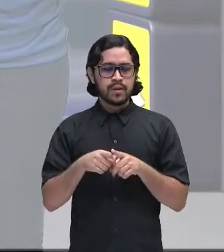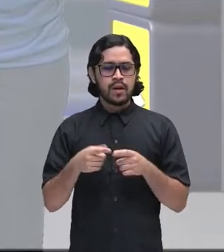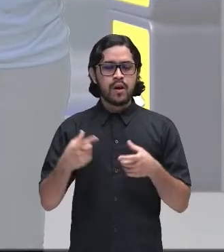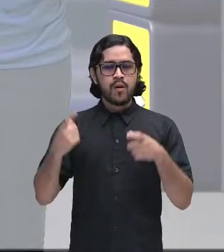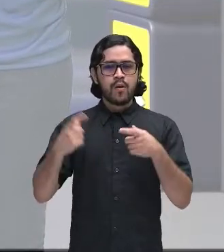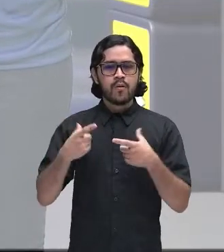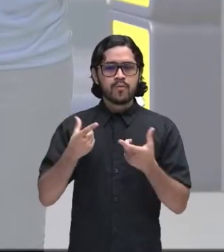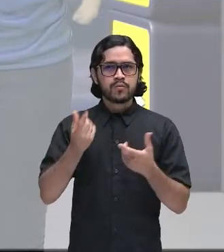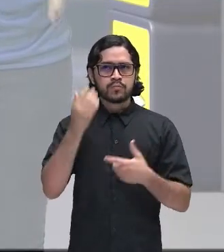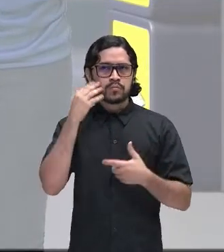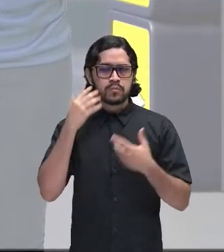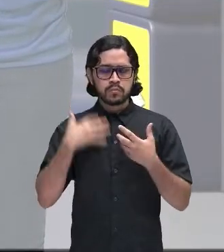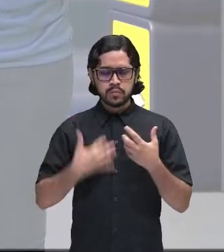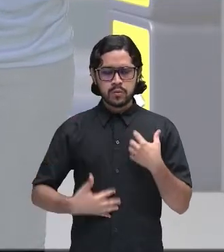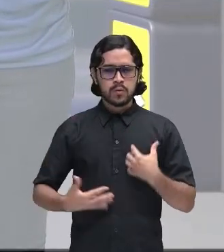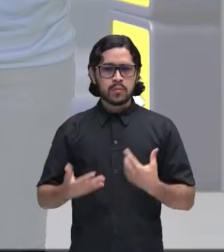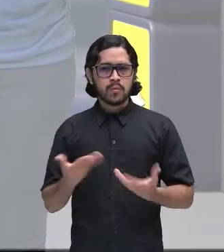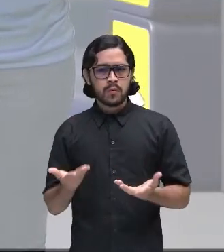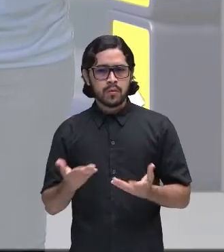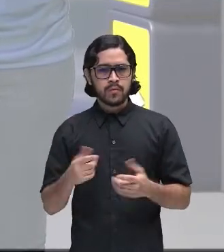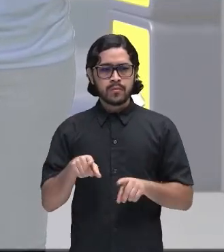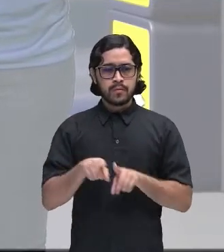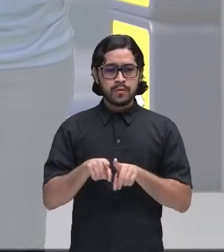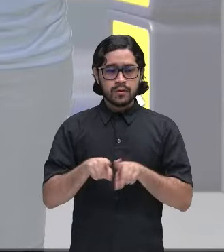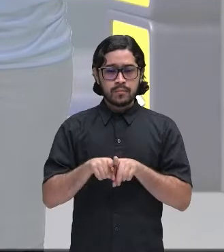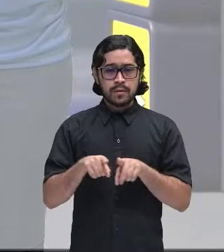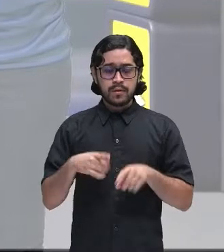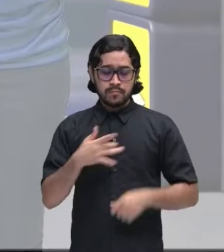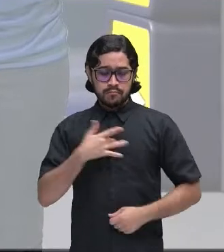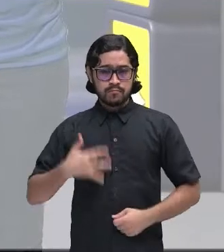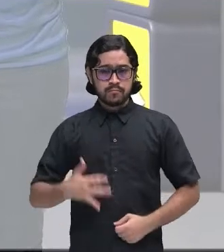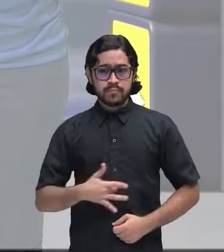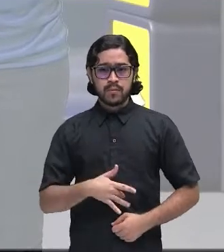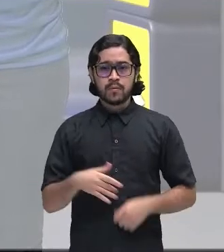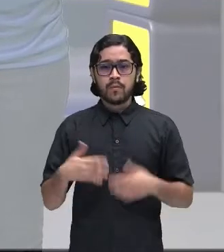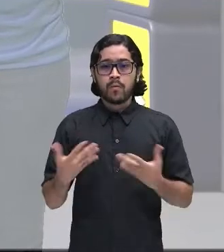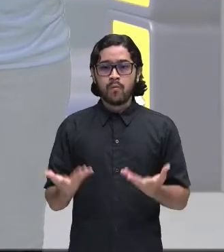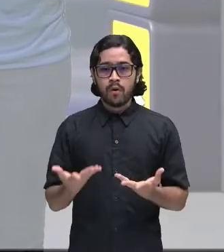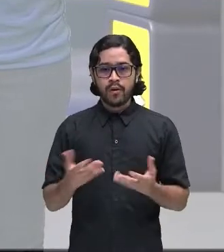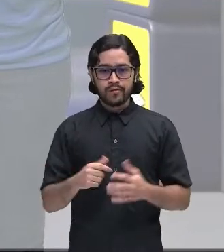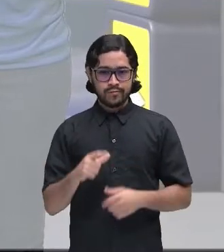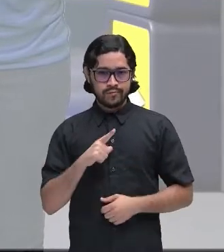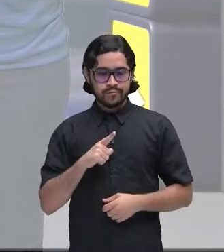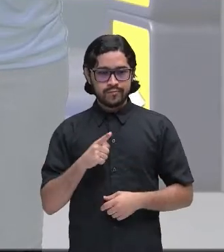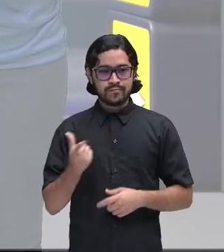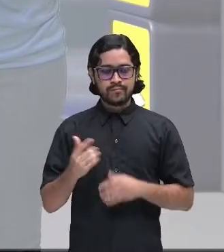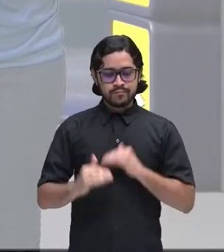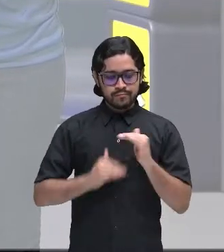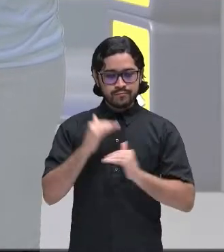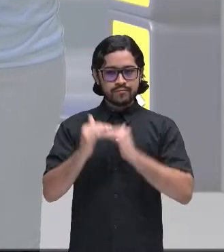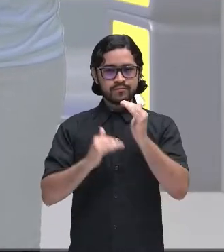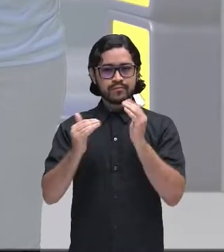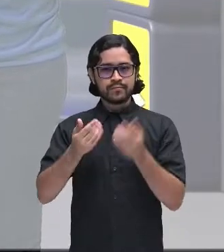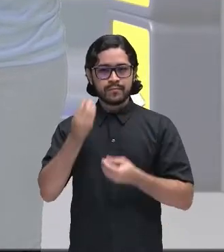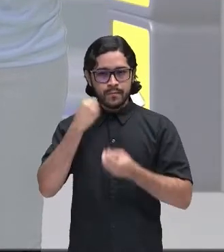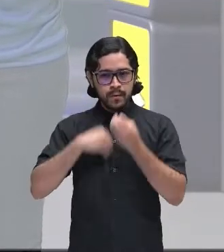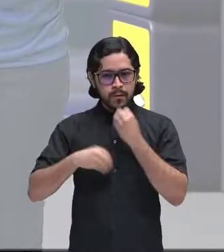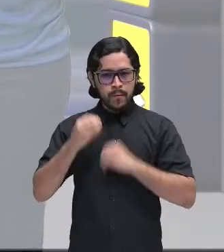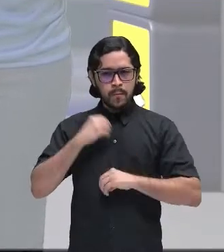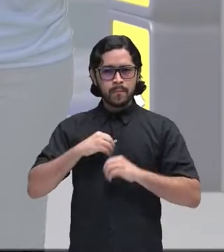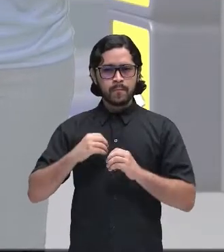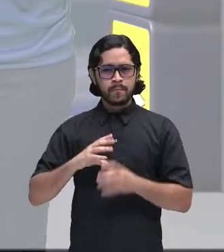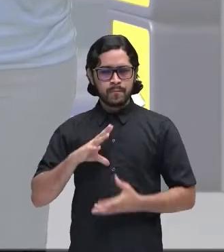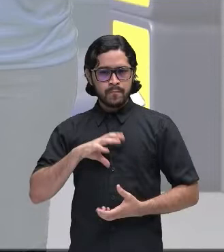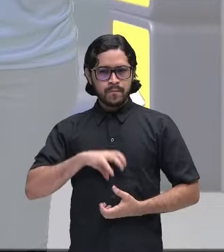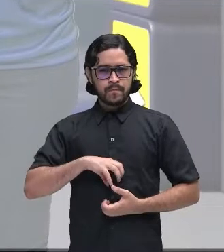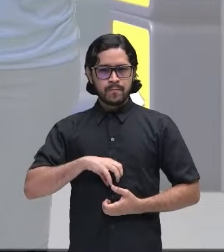são os órgãos que ajudam nesse processo todo. Hoje nós daremos continuidade, certo? Nós já sabemos